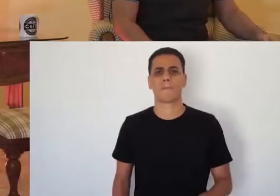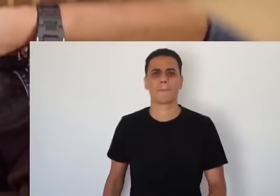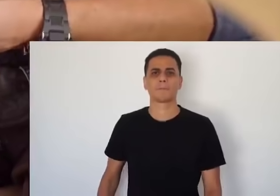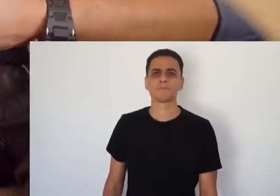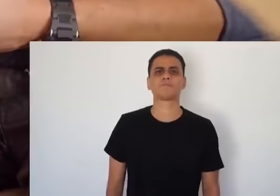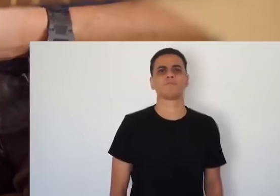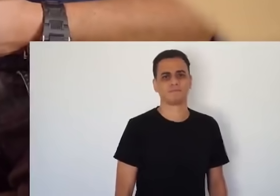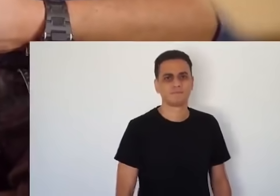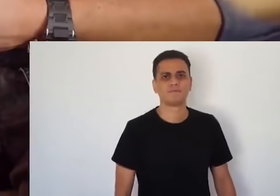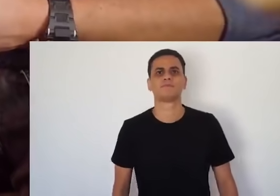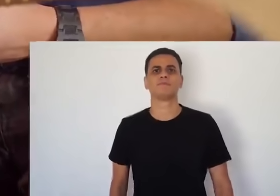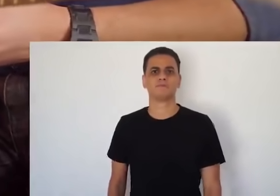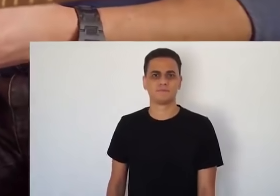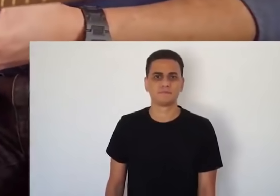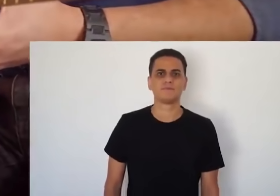amor.